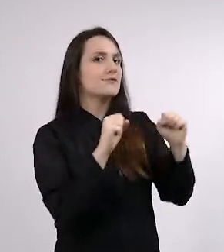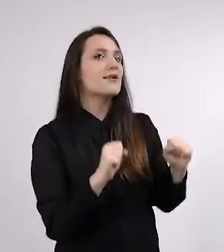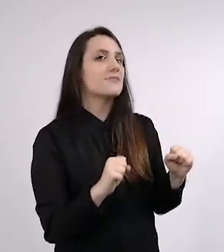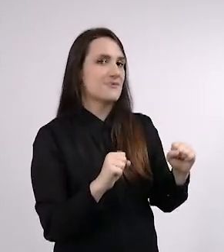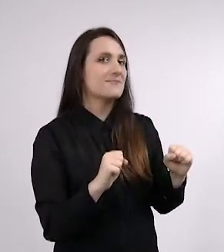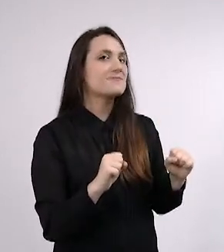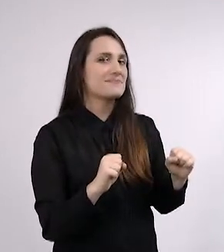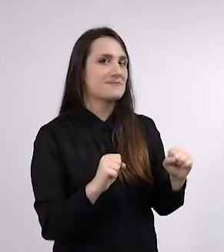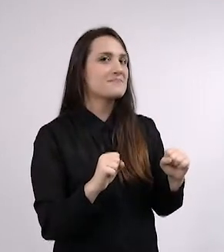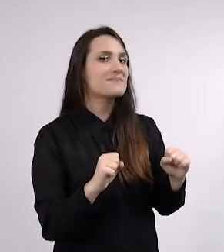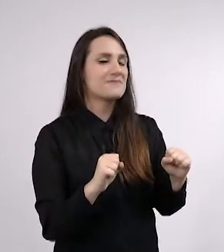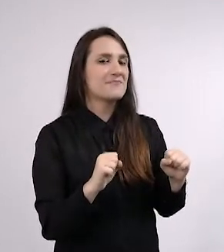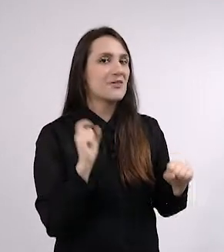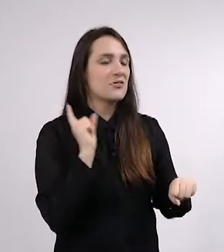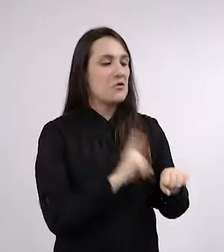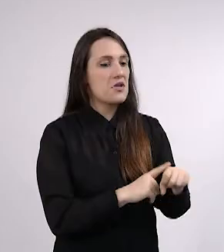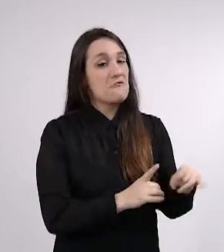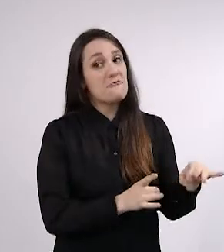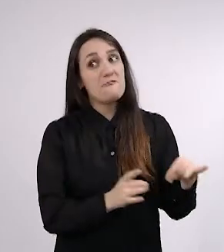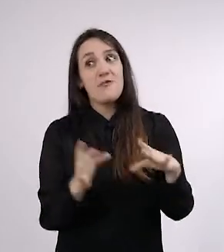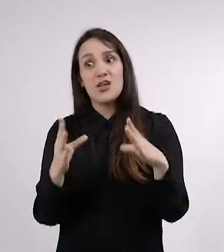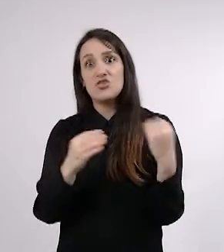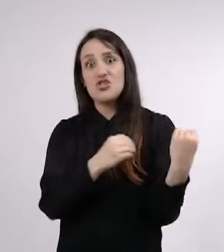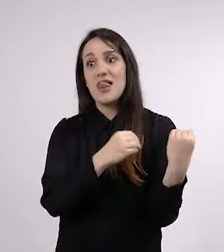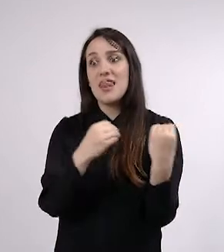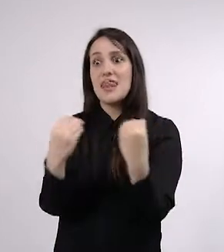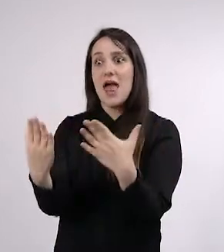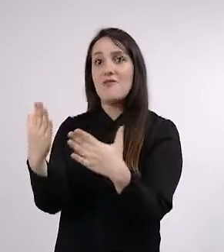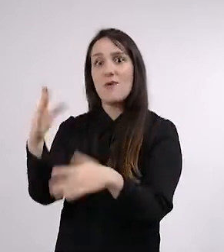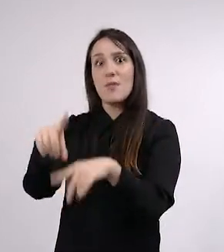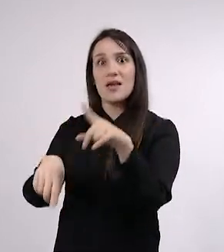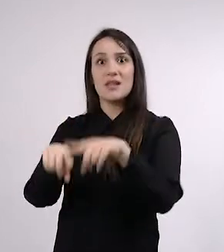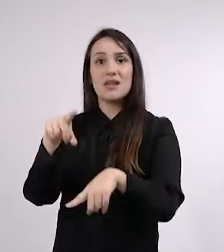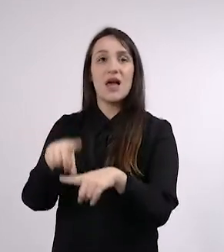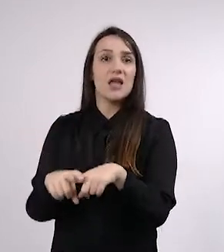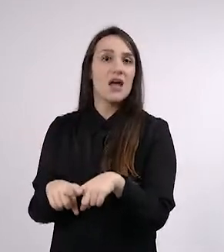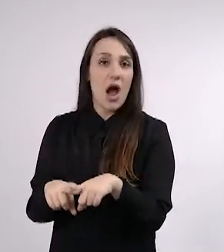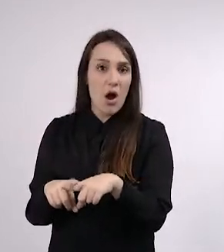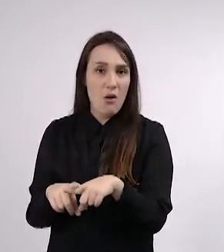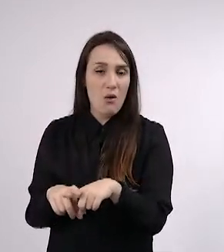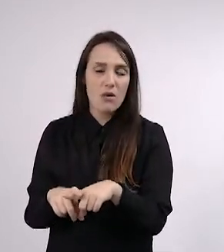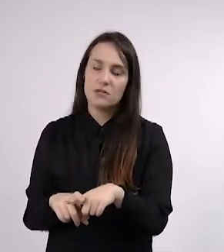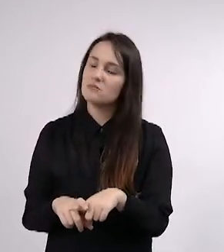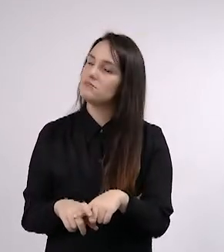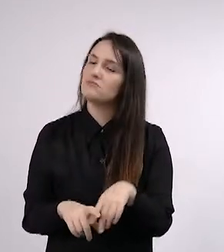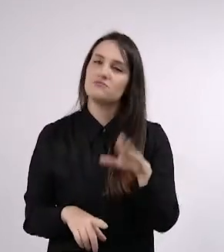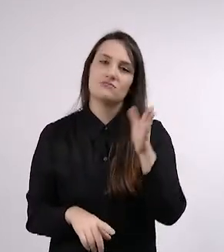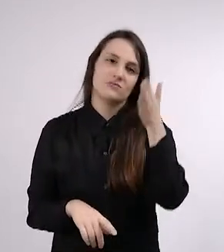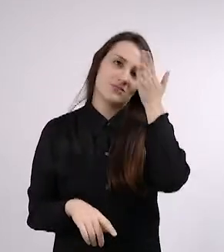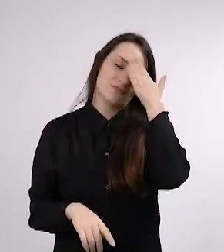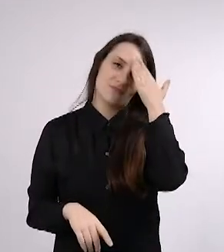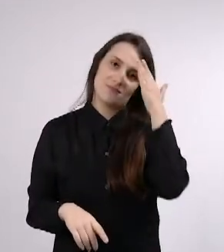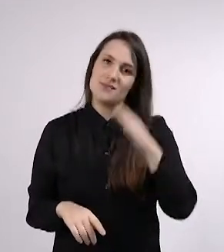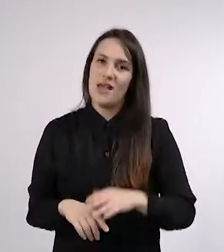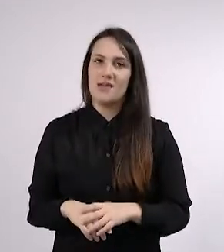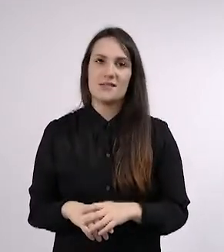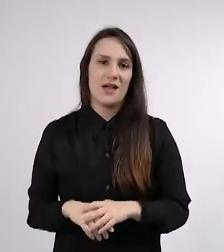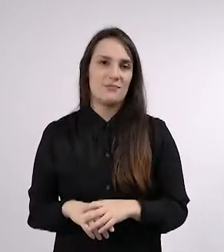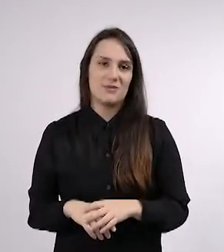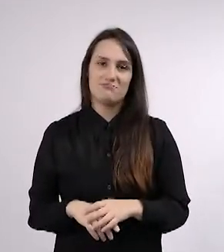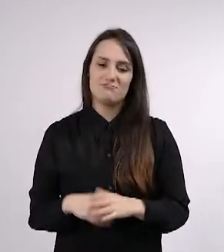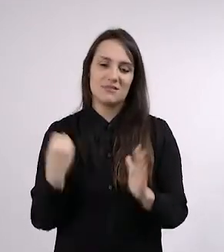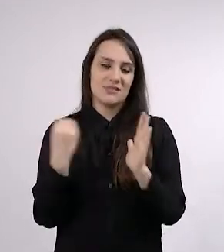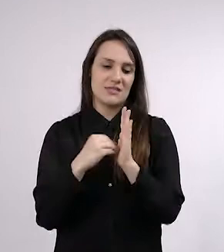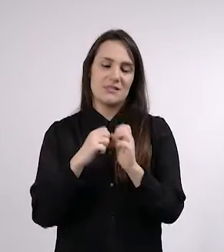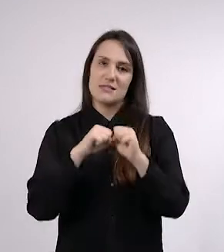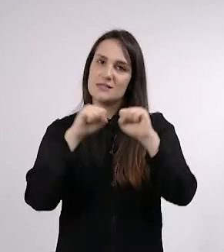tributo. Então, não é o fato de ir à casa ou o cliente ir na loja que você tem problemas com o